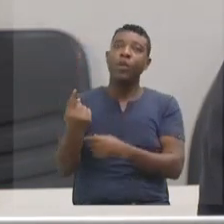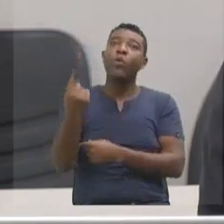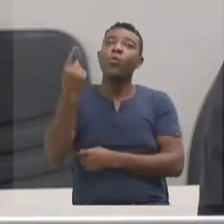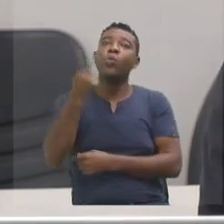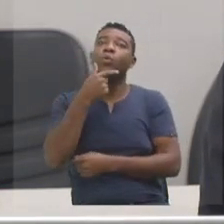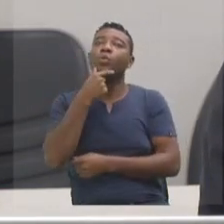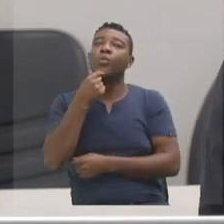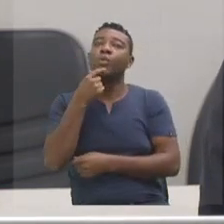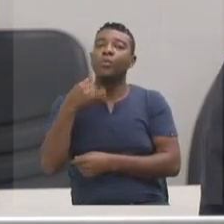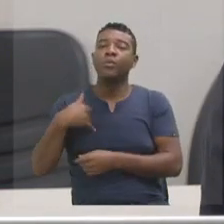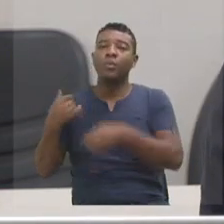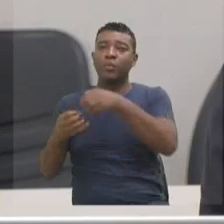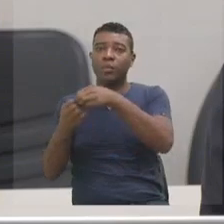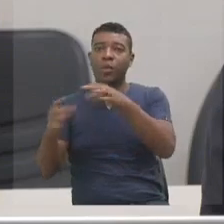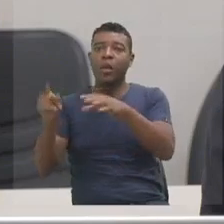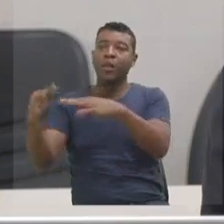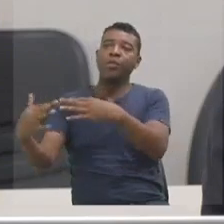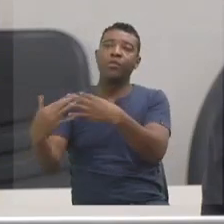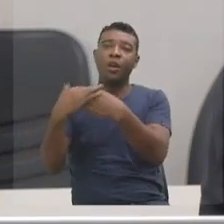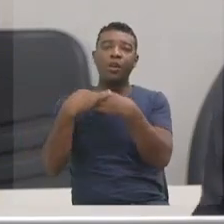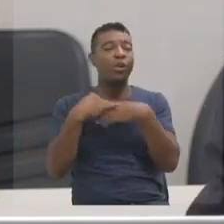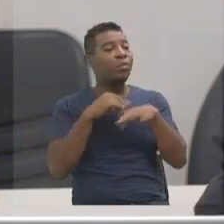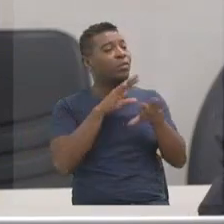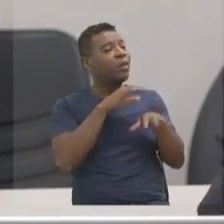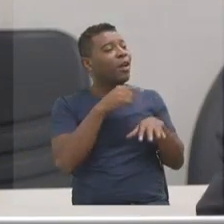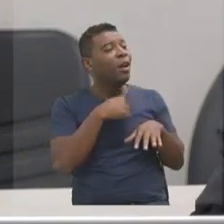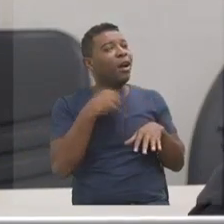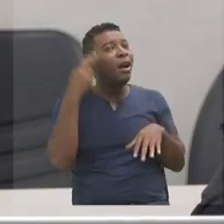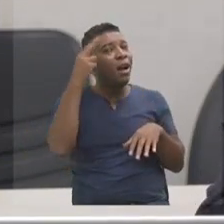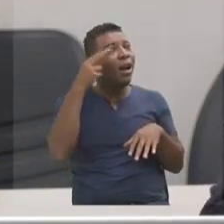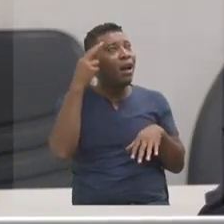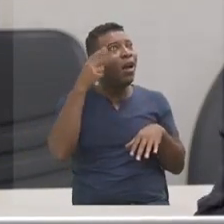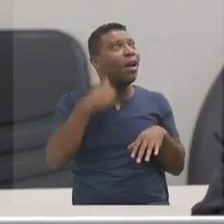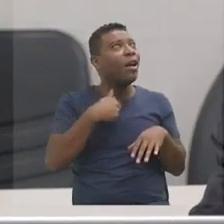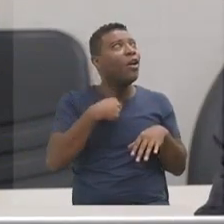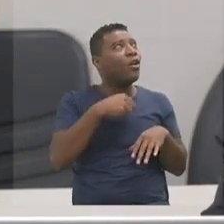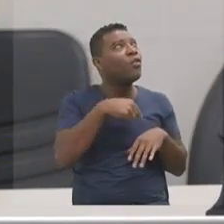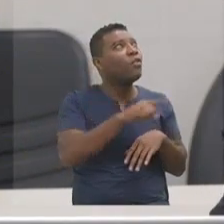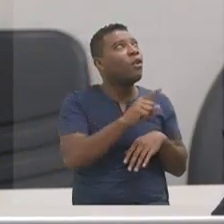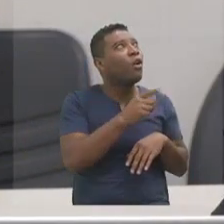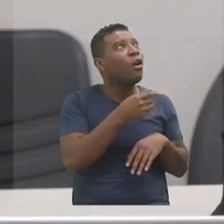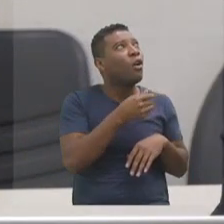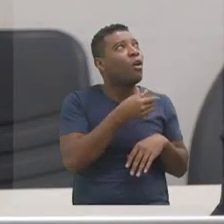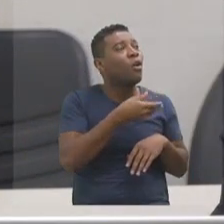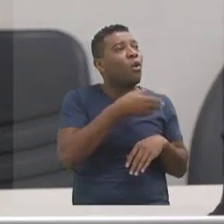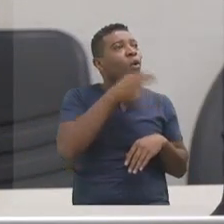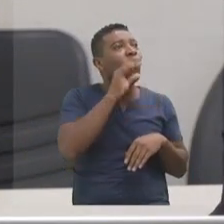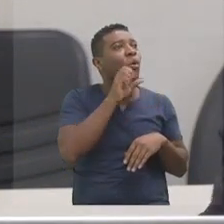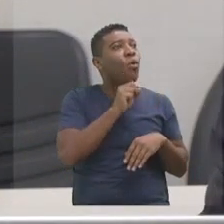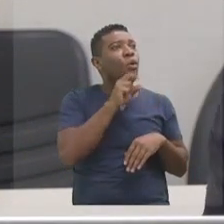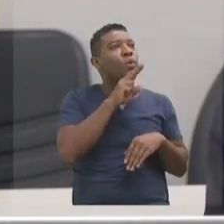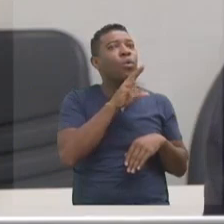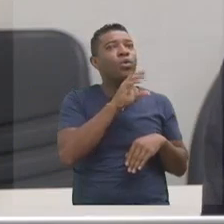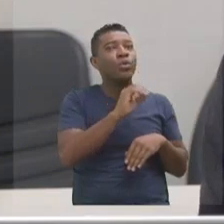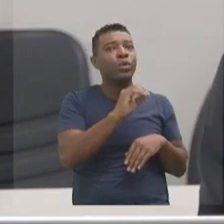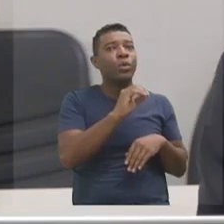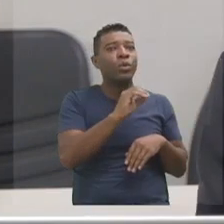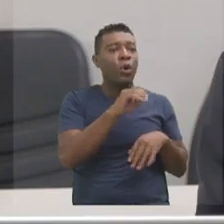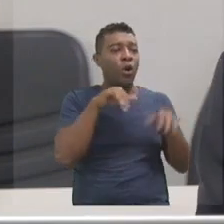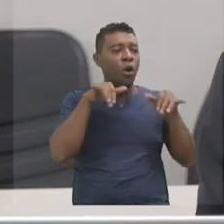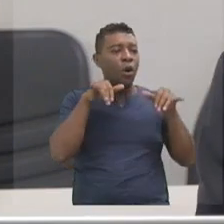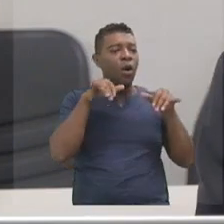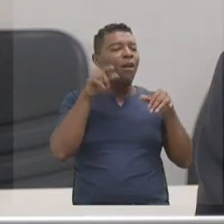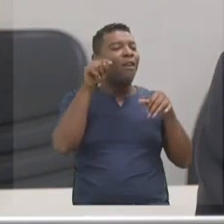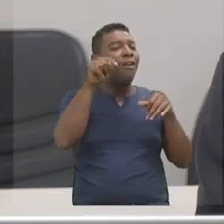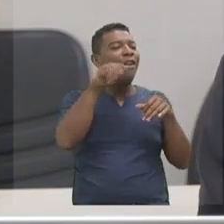realizar de novo sonho dele de poder tomar suco com a filha no mercado no sábado porque ele faz em Diamantina fazem Diamantina